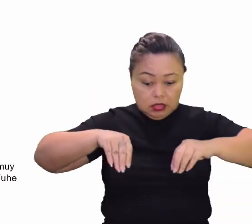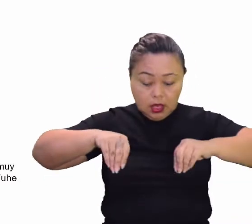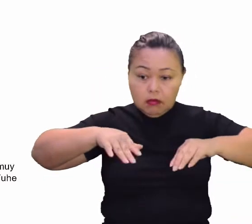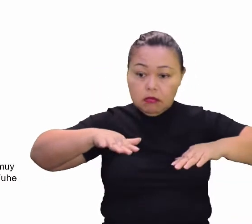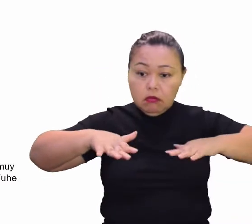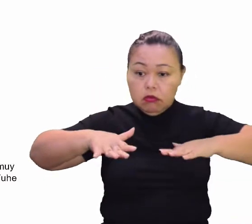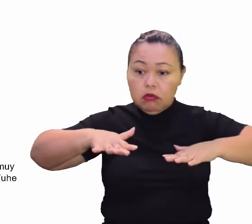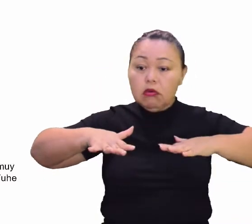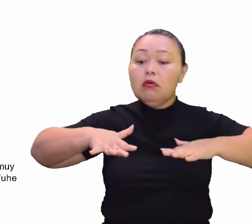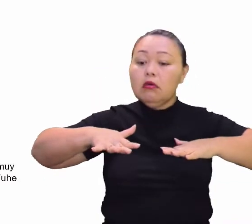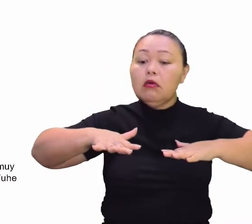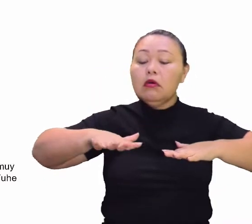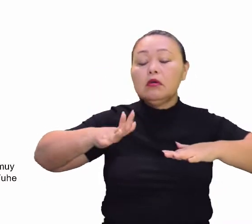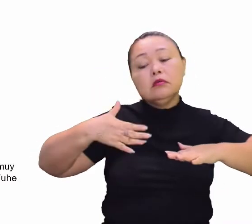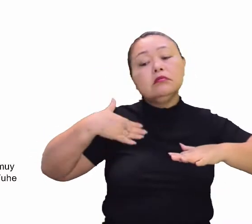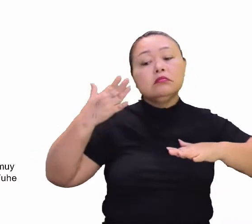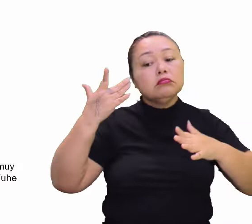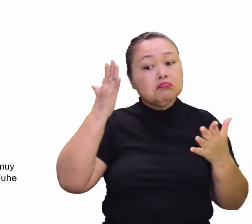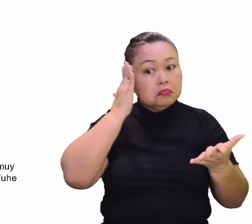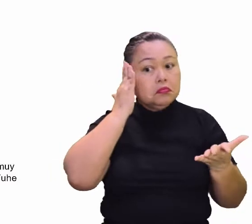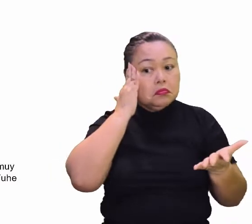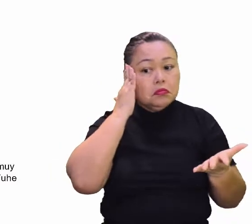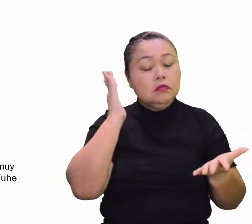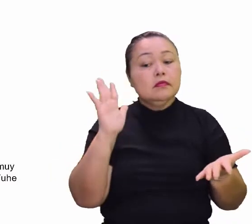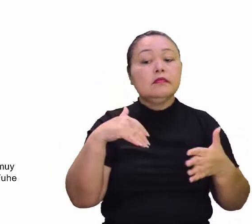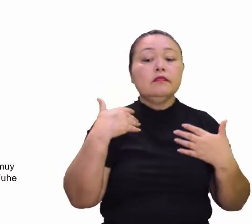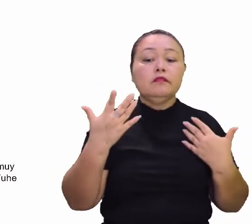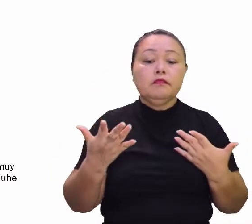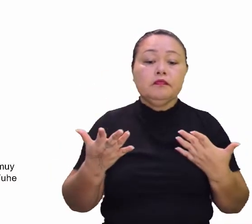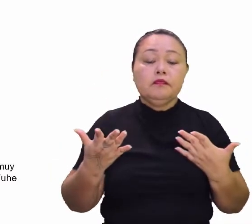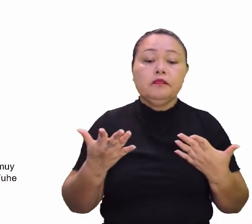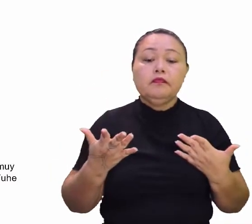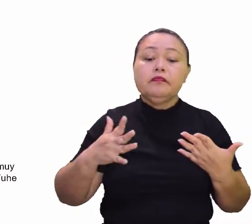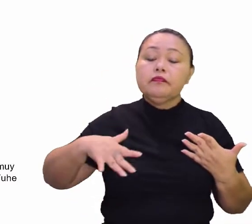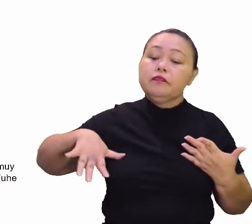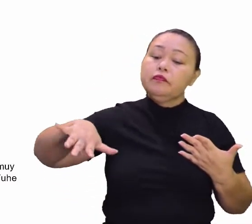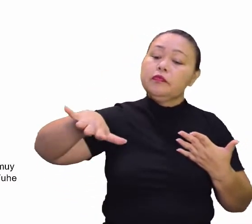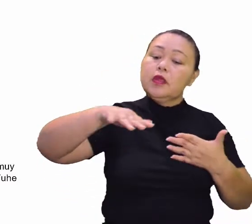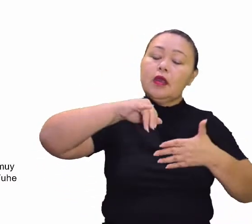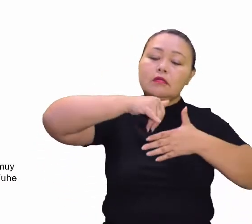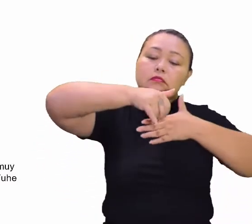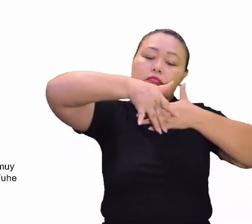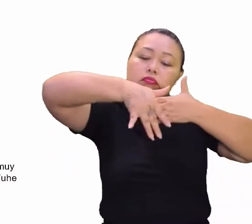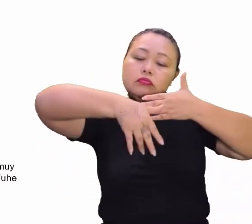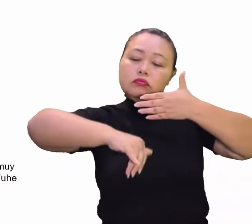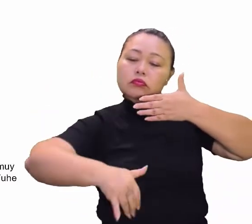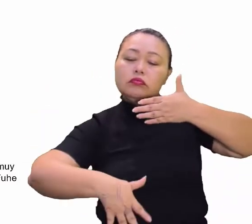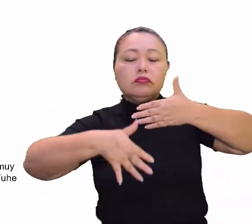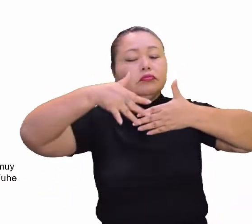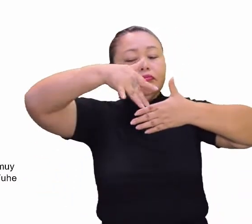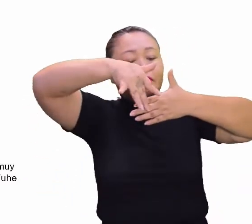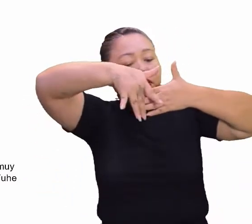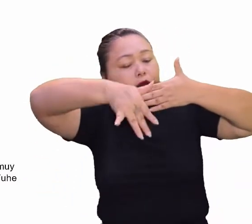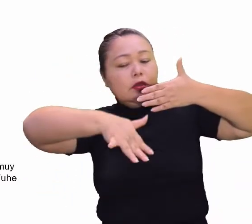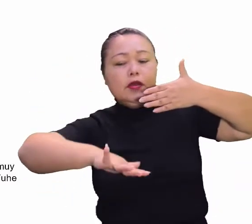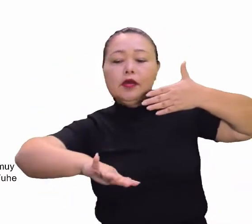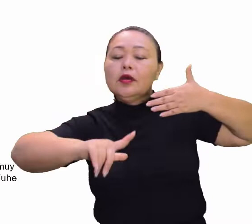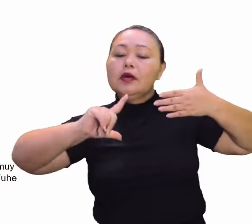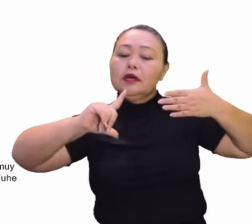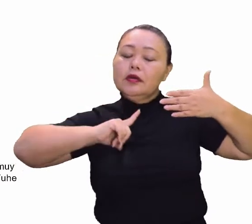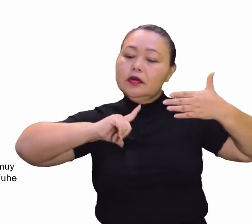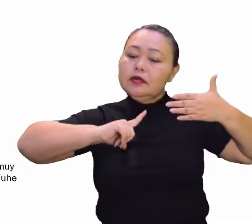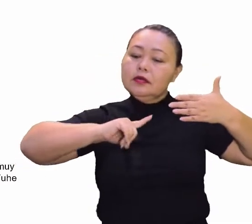Meu Deus, Lá. hein? Só para você ter uma ideia. Então, aquelas corredeiras que existiam